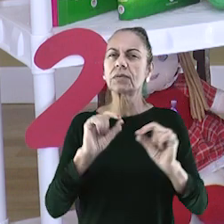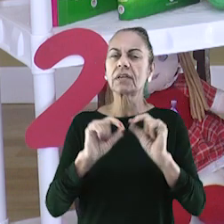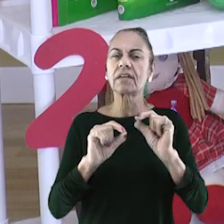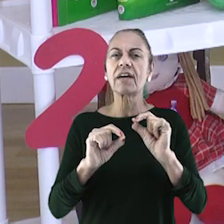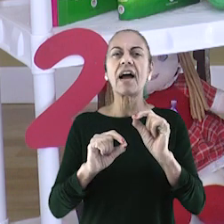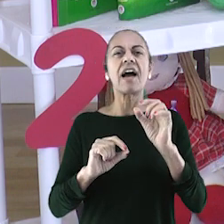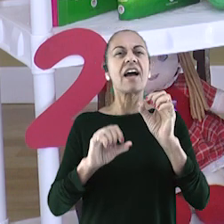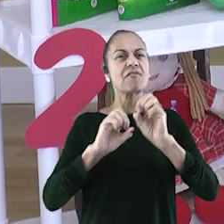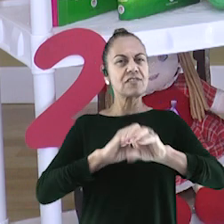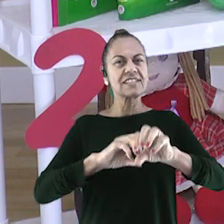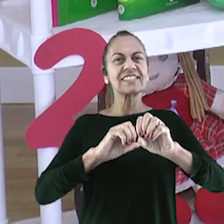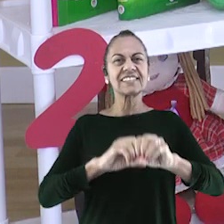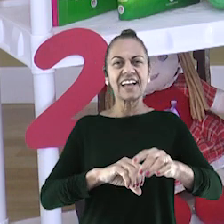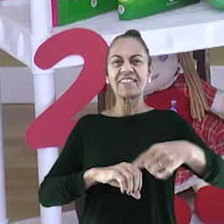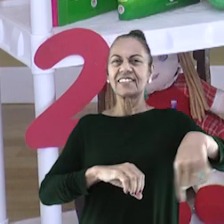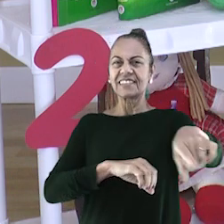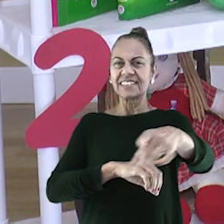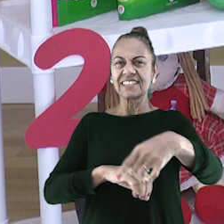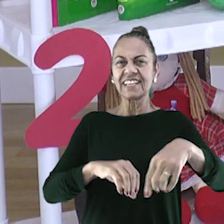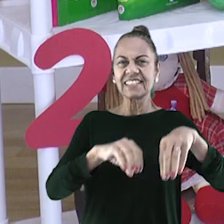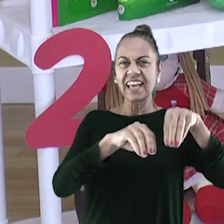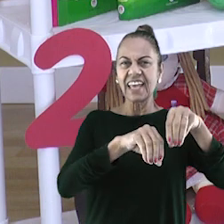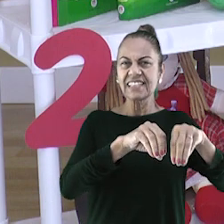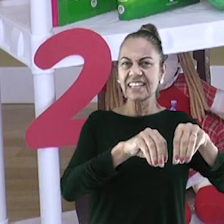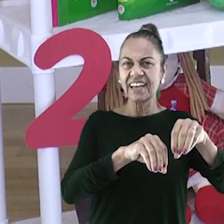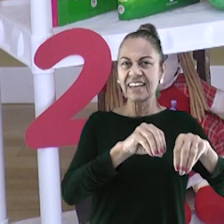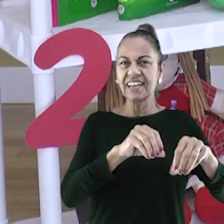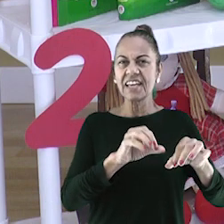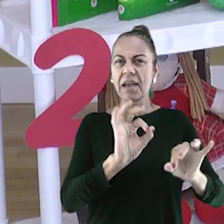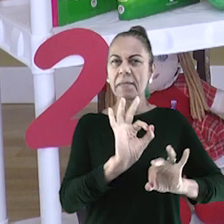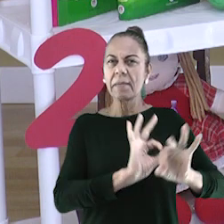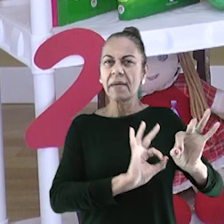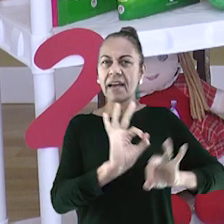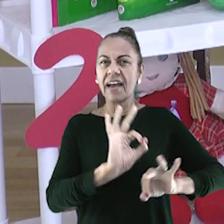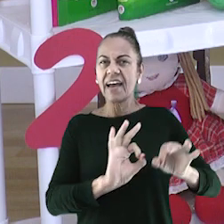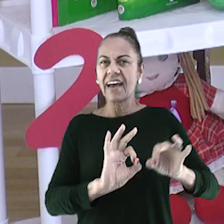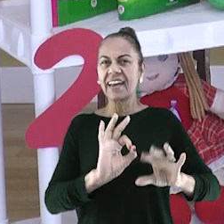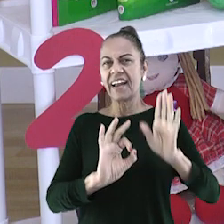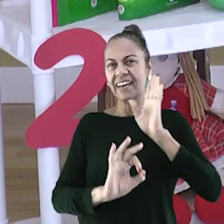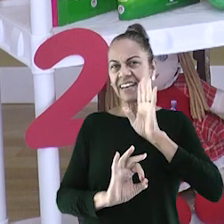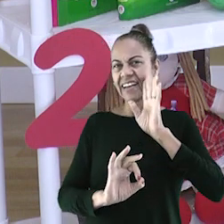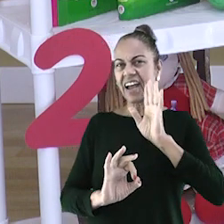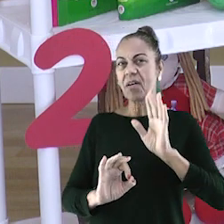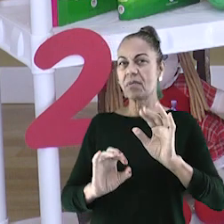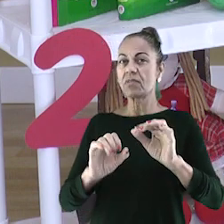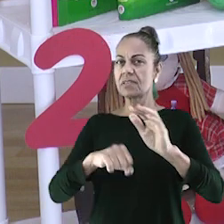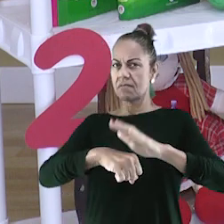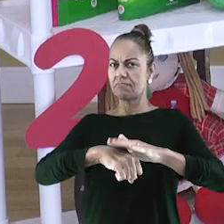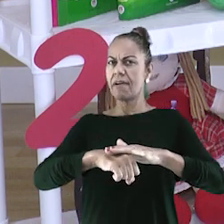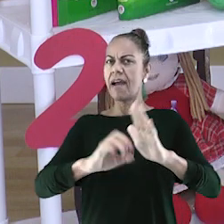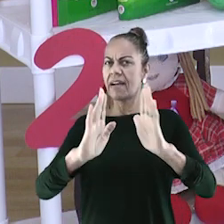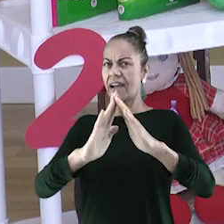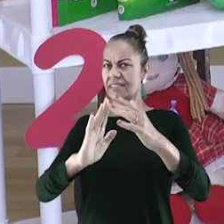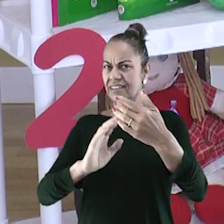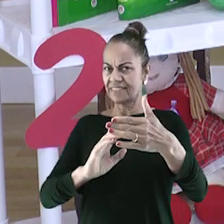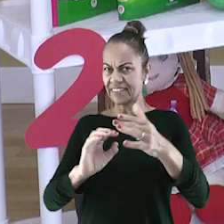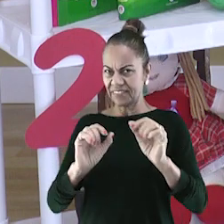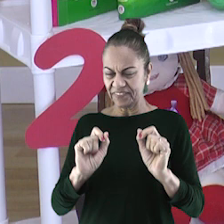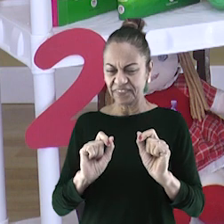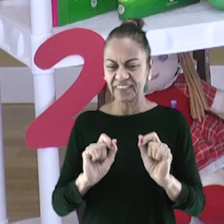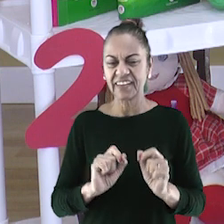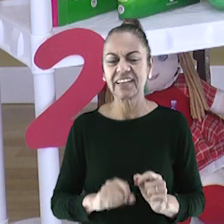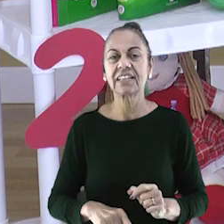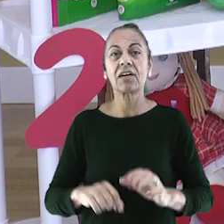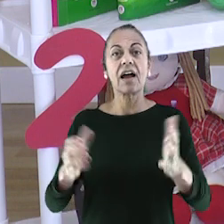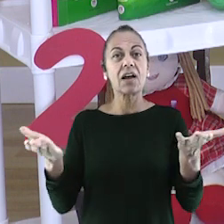fazer essa areia. Então, sabe o que eu estou pensando aqui? Vou ensinar para vocês a fazer essa areia divertida para você brincar aí na